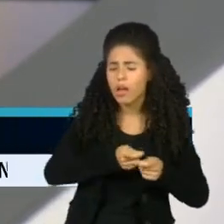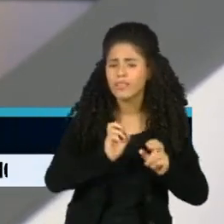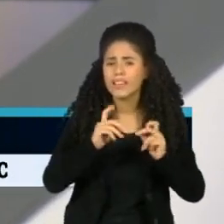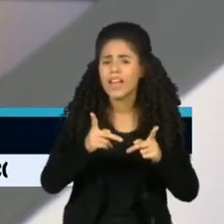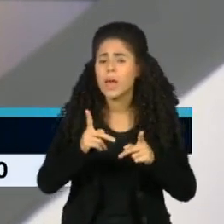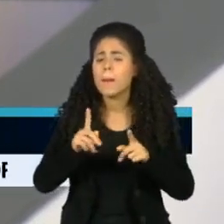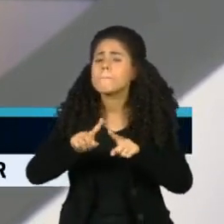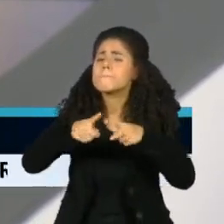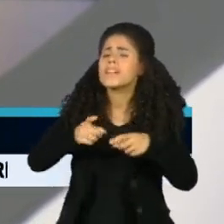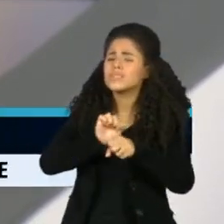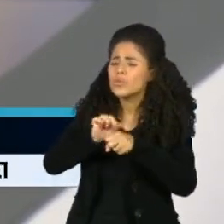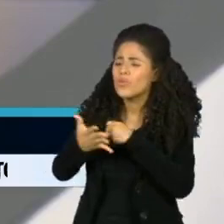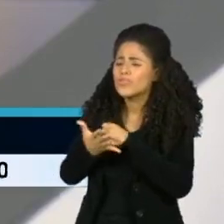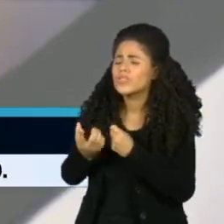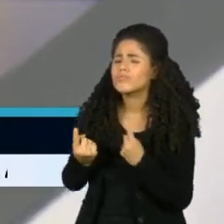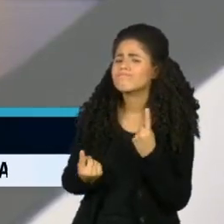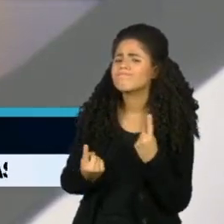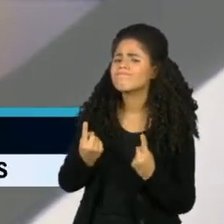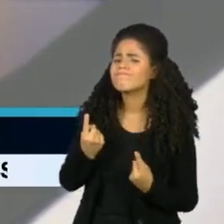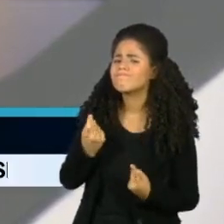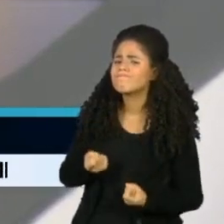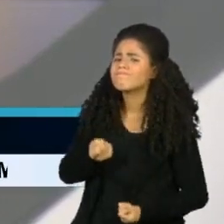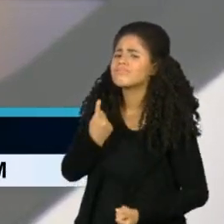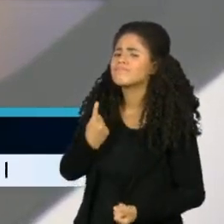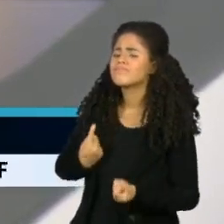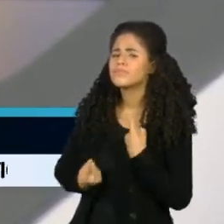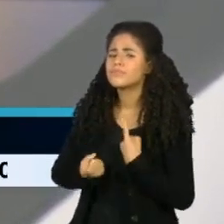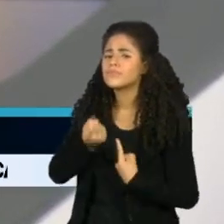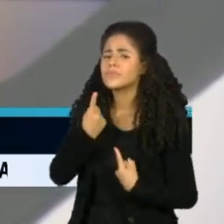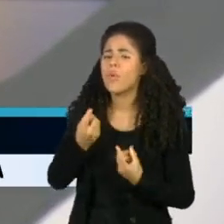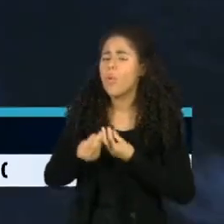eu acho que a Covid a gente viu que não conseguimos controlar nada com restrição alfandegária.